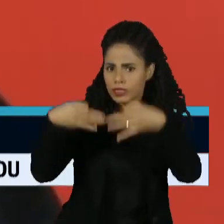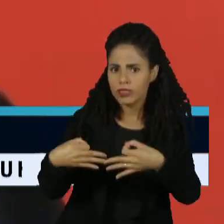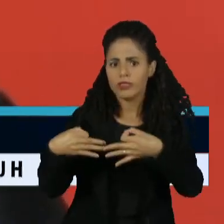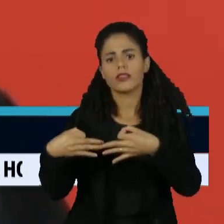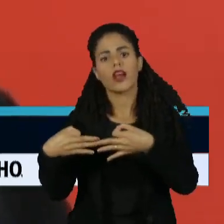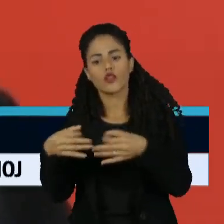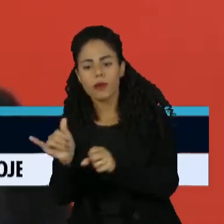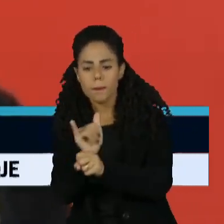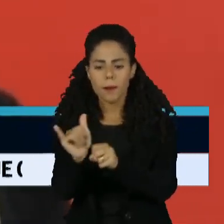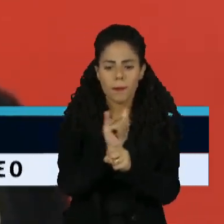das instituições